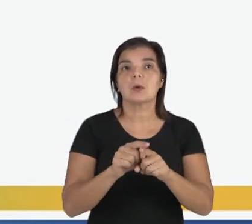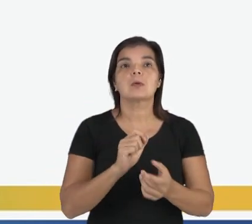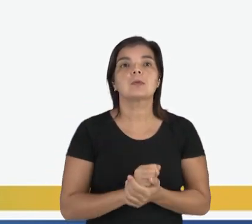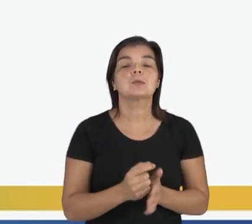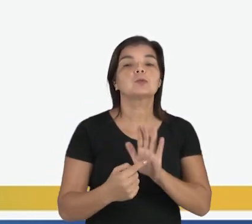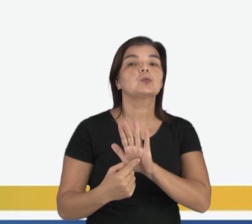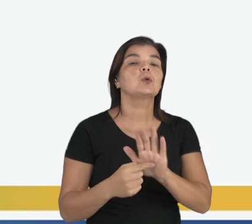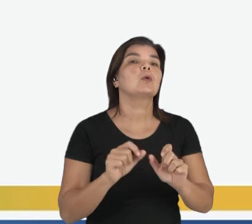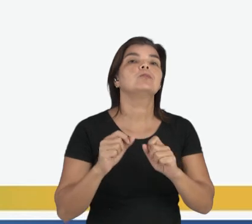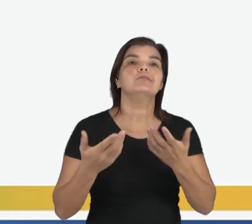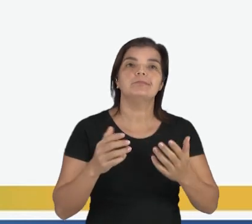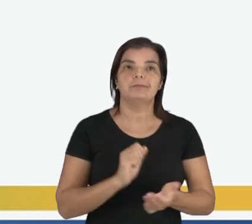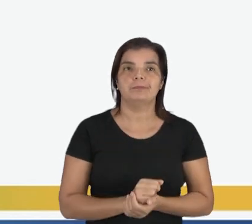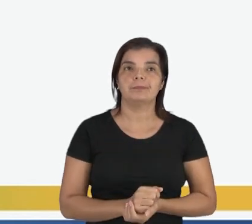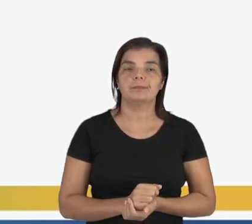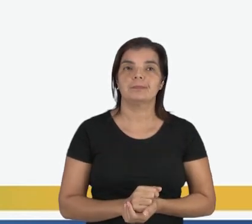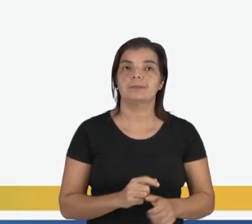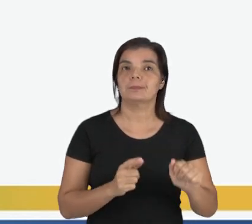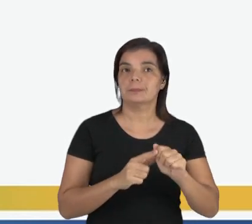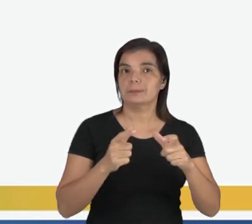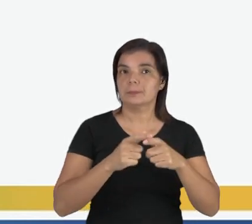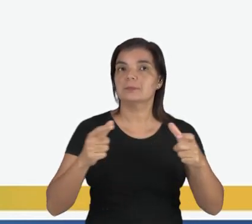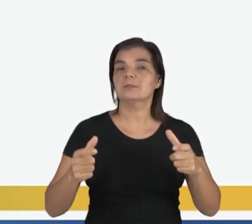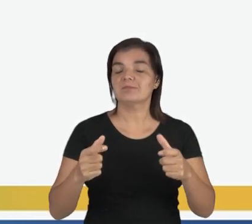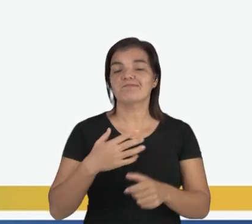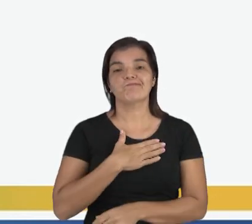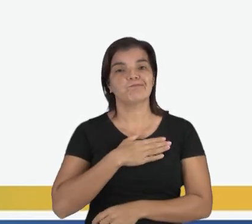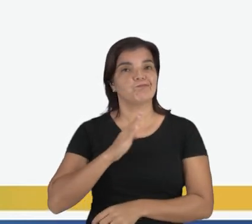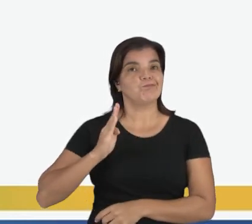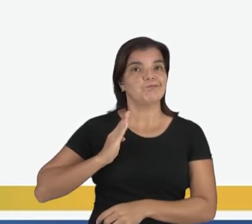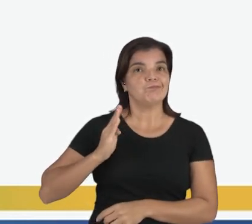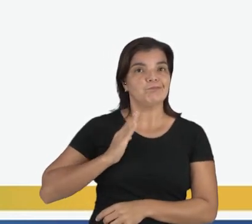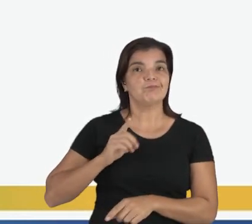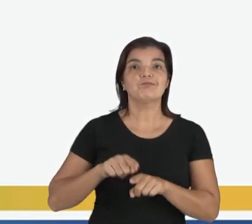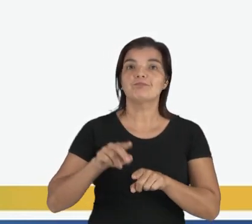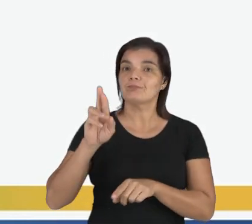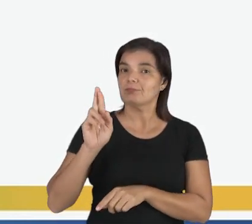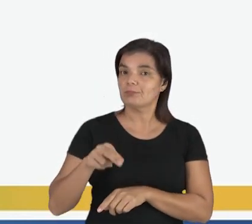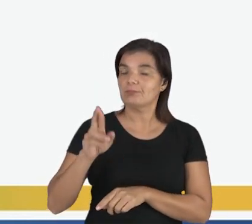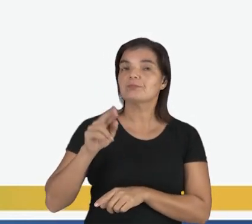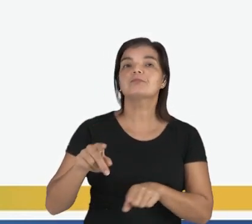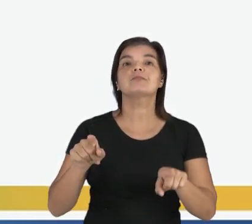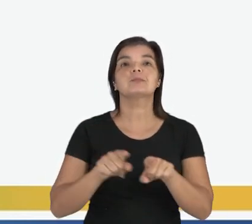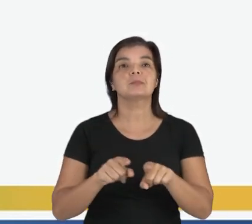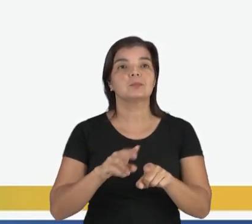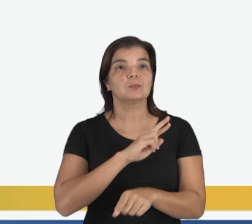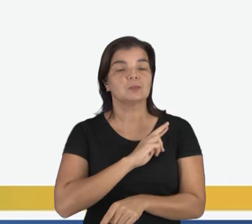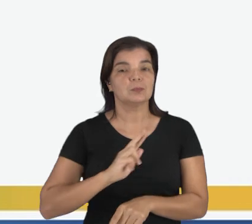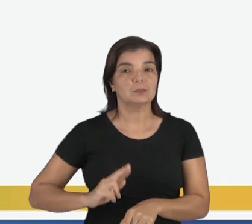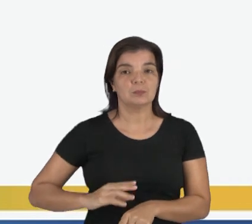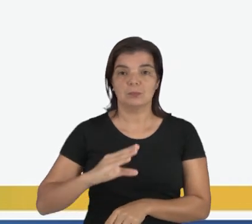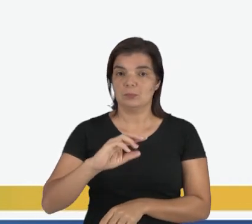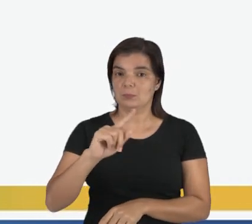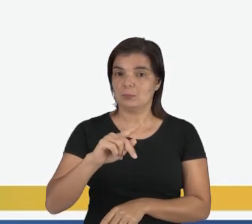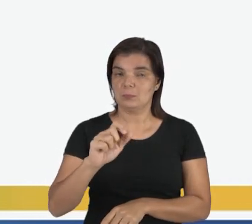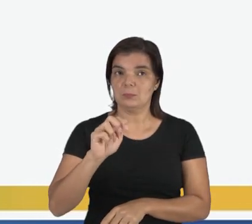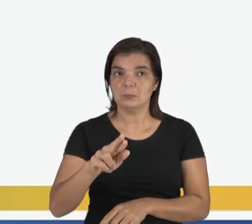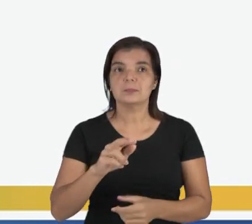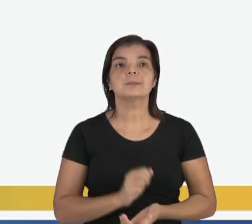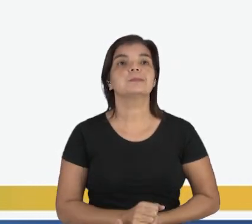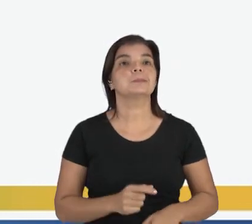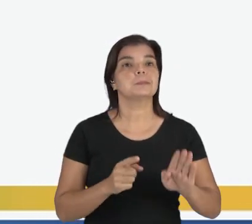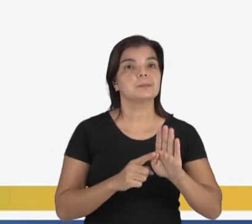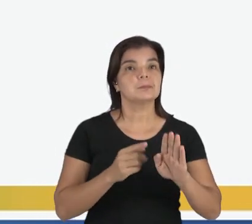texto conduziu a crescente insatisfação da burguesia russa em relação ao governo do